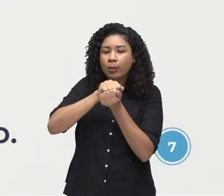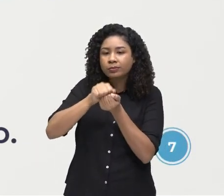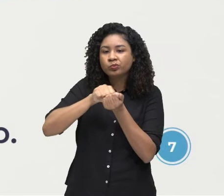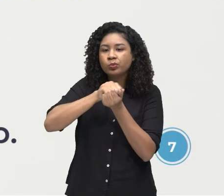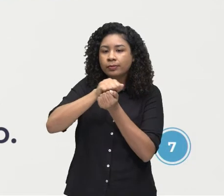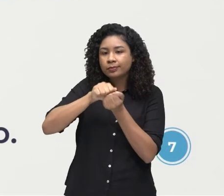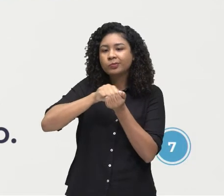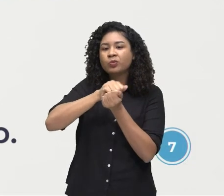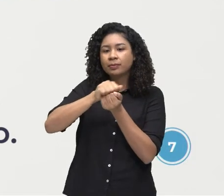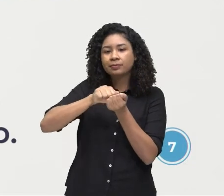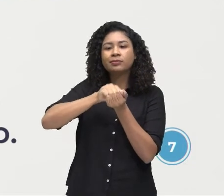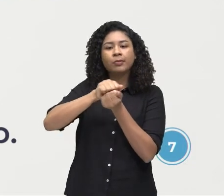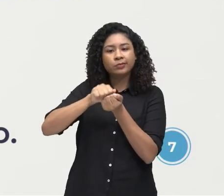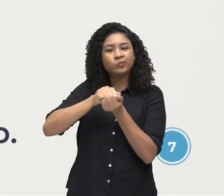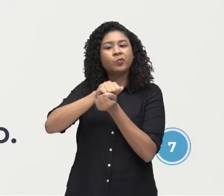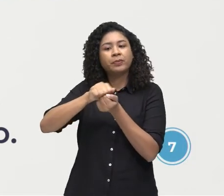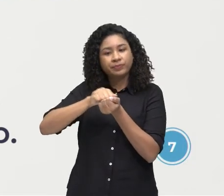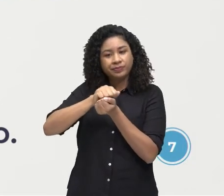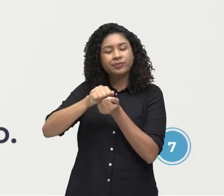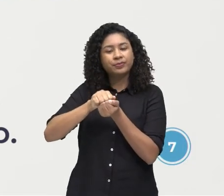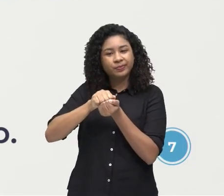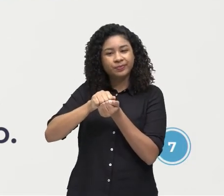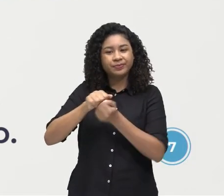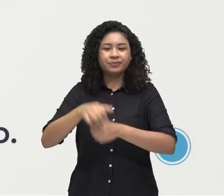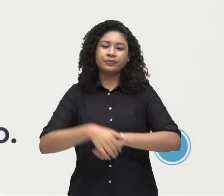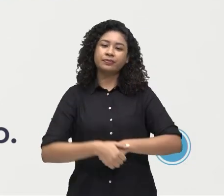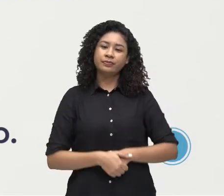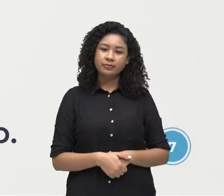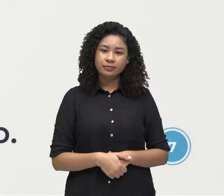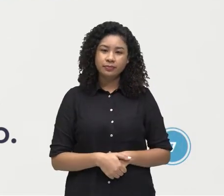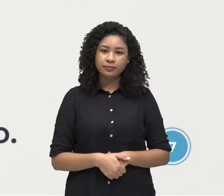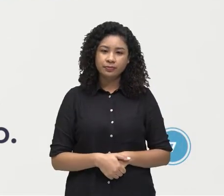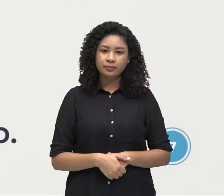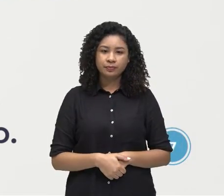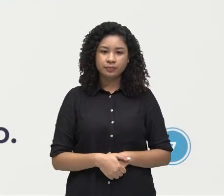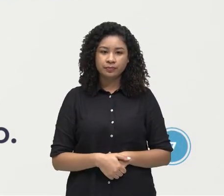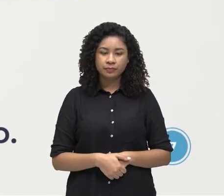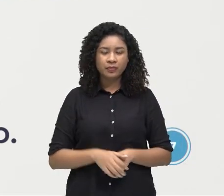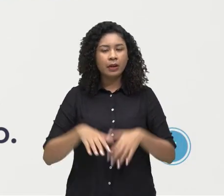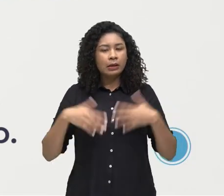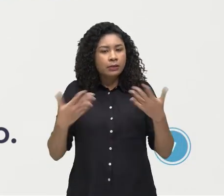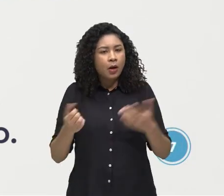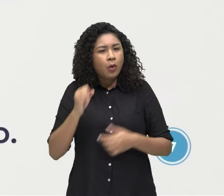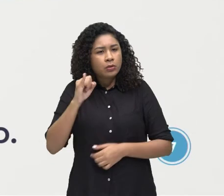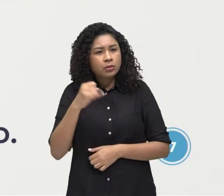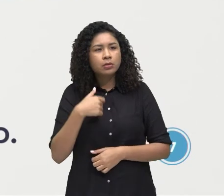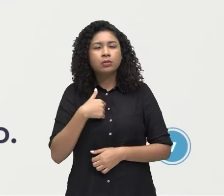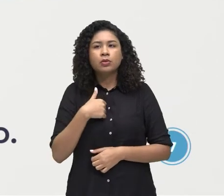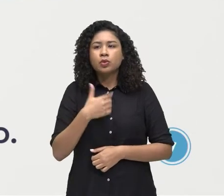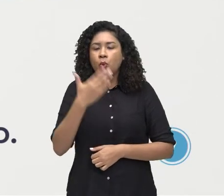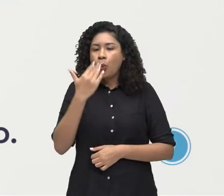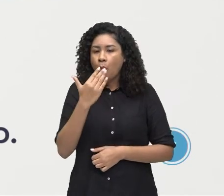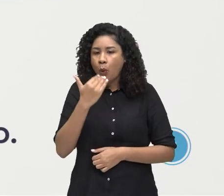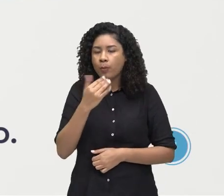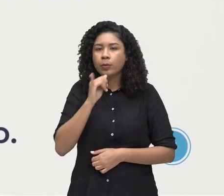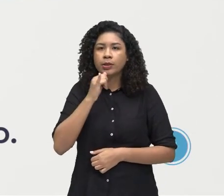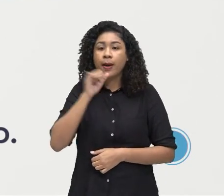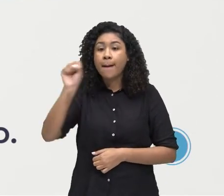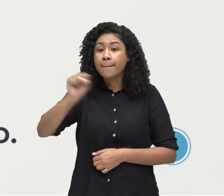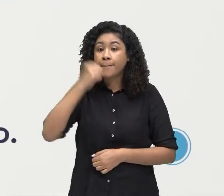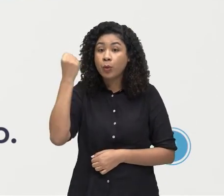mastigar para triturar e quebrar em moléculas menores. Quando a gente come um alimento que é rico em amido, no caso do